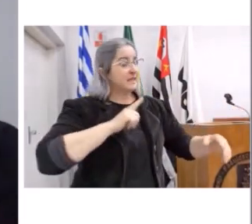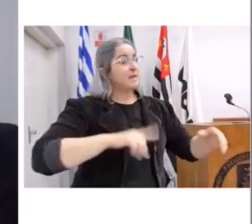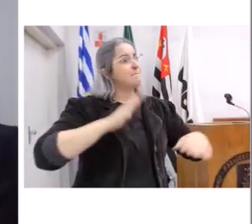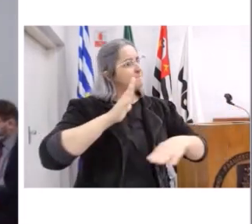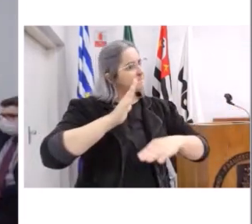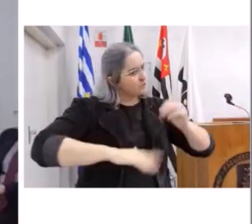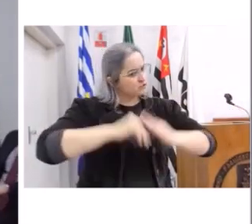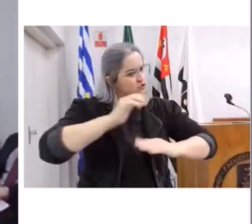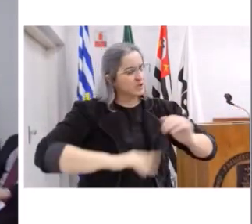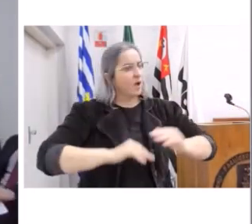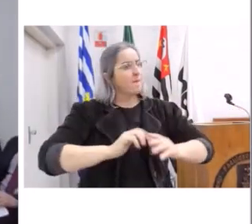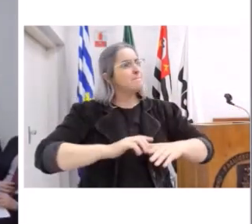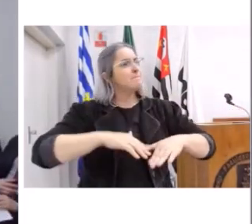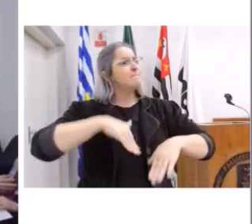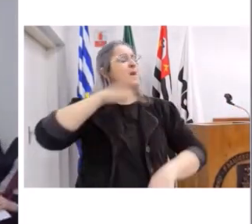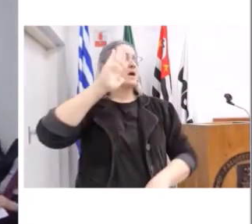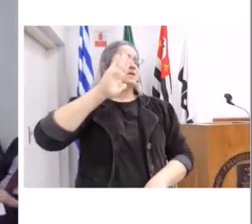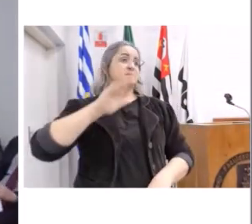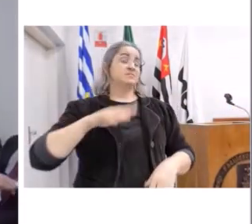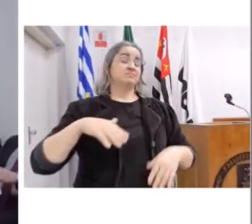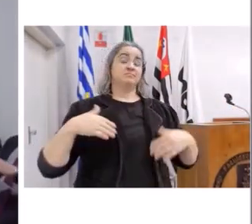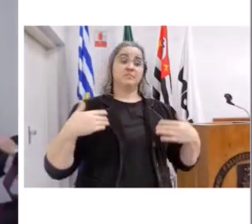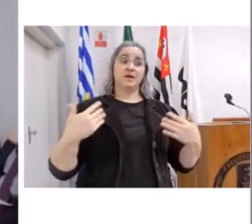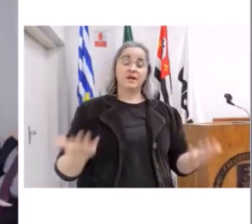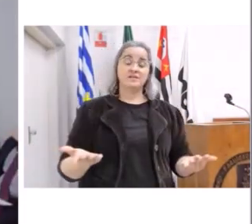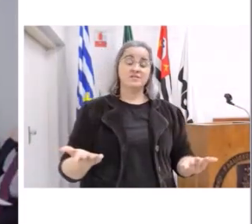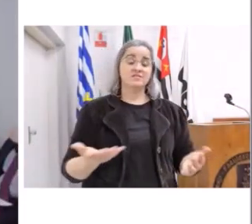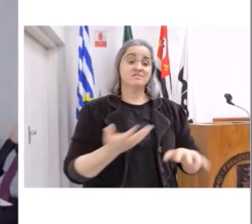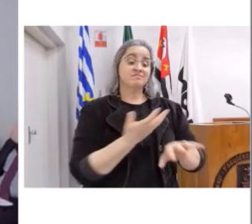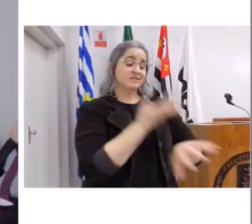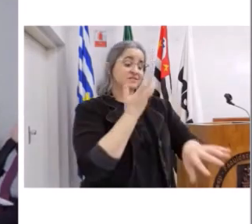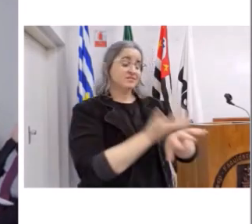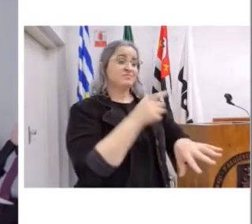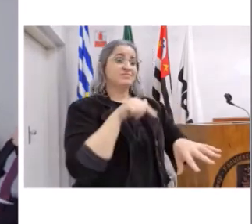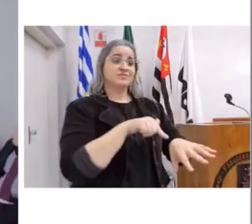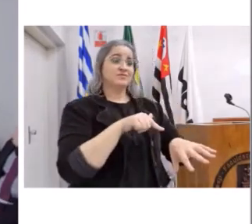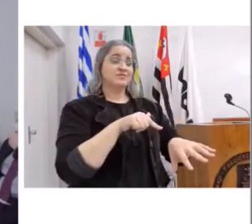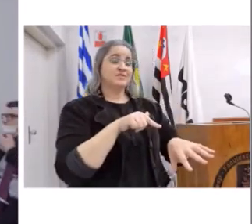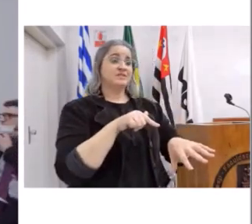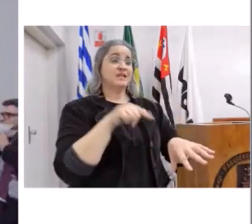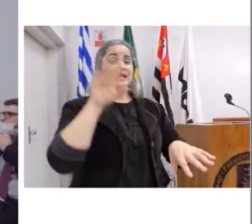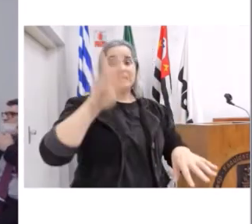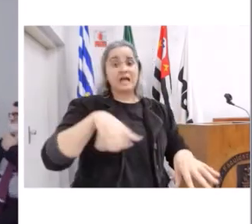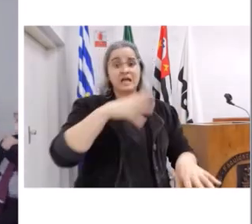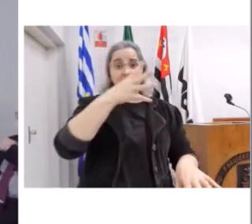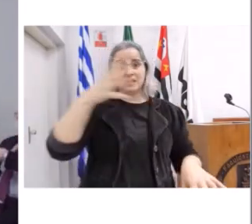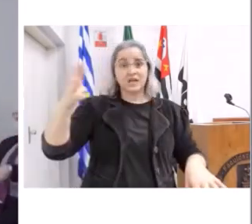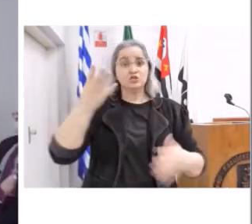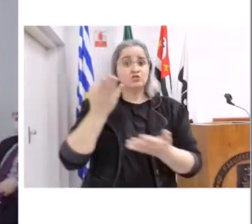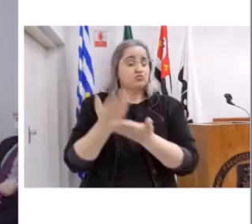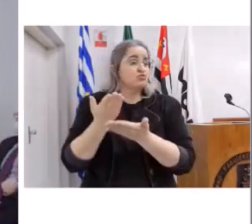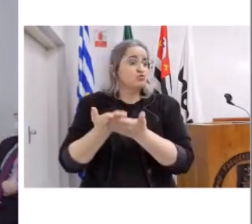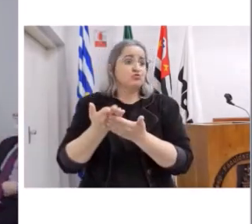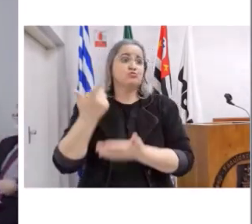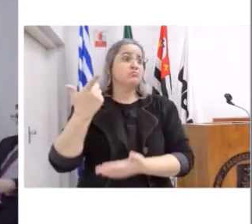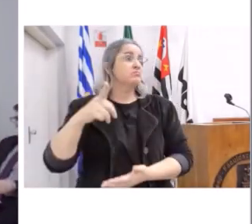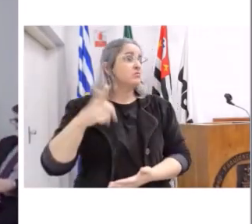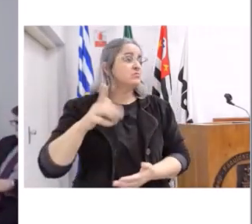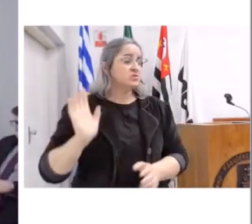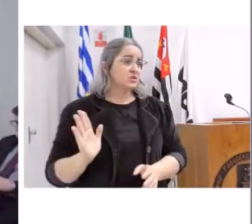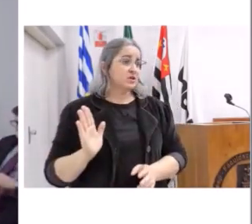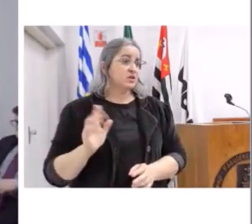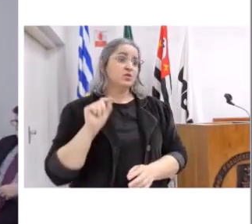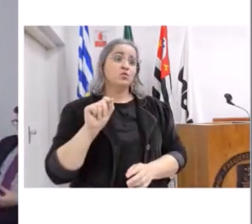especialistas. Mas, infelizmente, na grade curricular, não fomos contemplados. Então, ficou praticamente velado